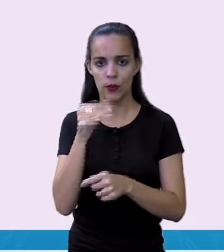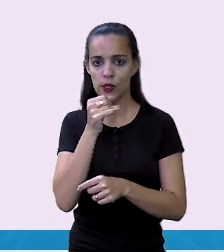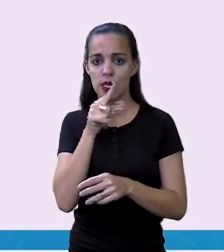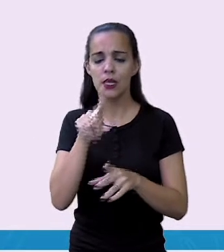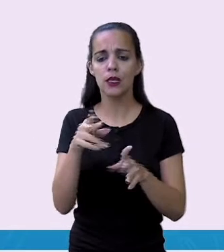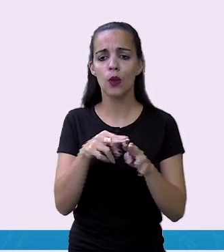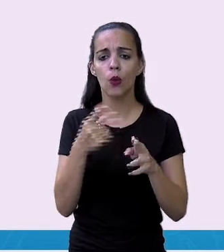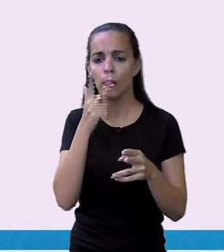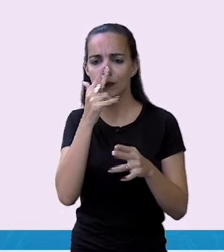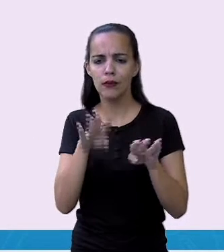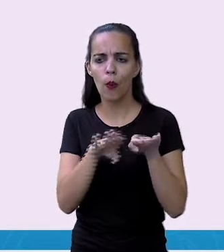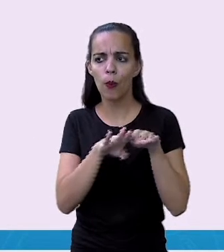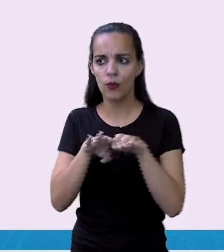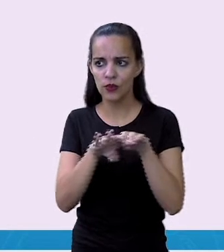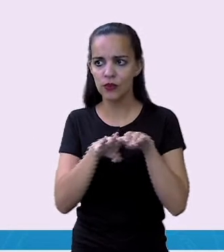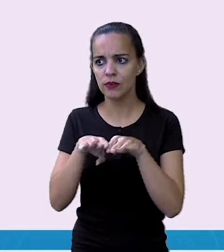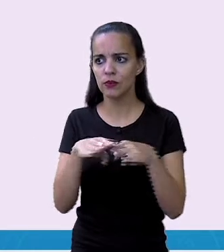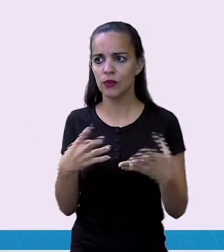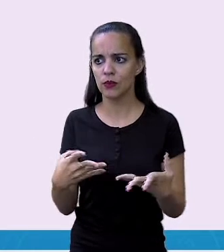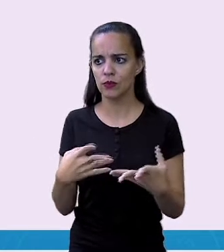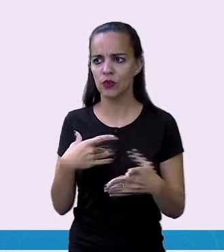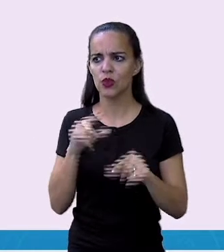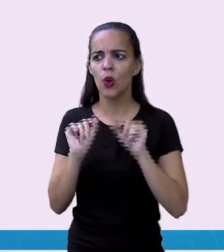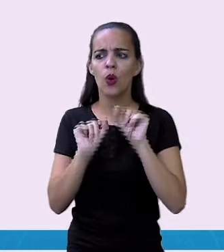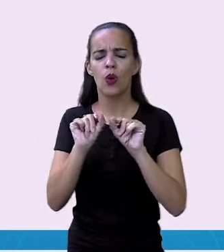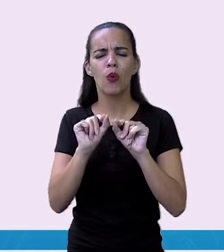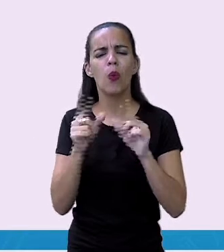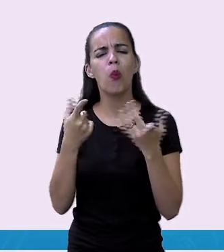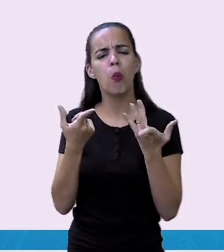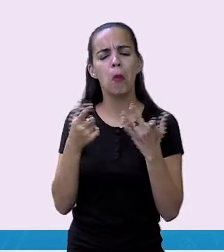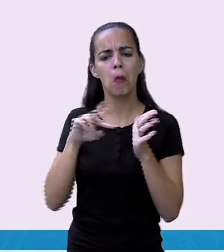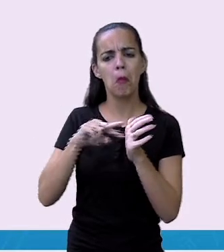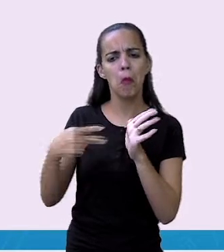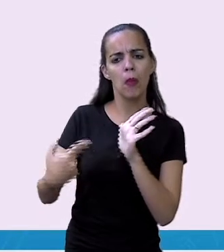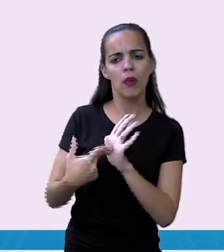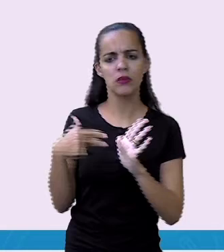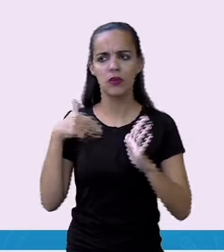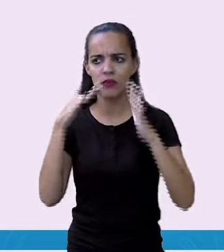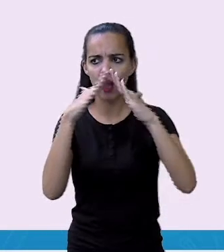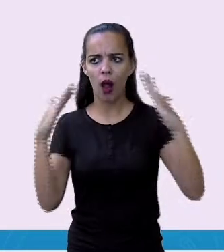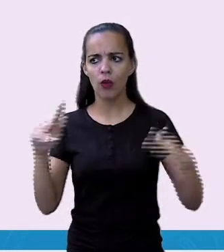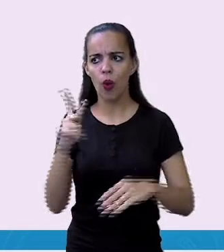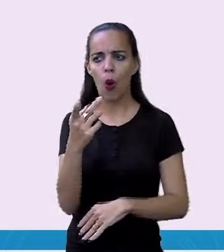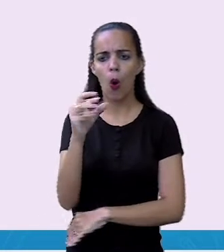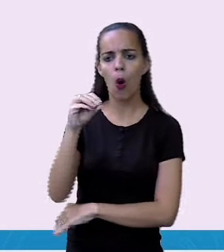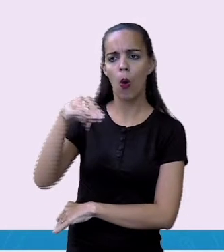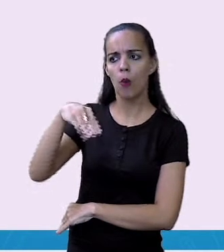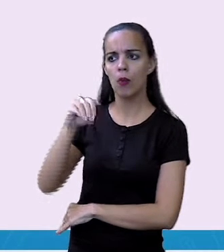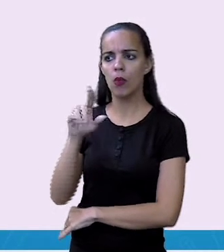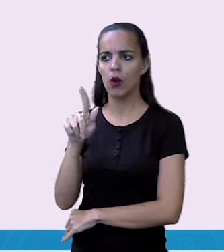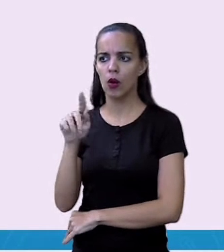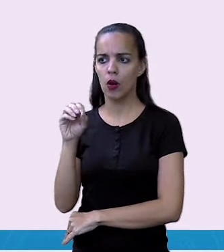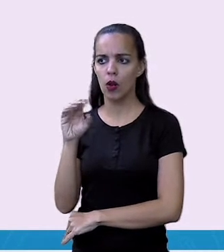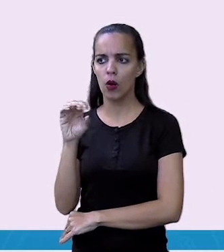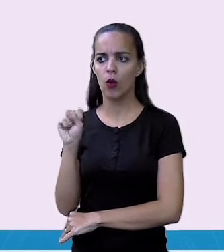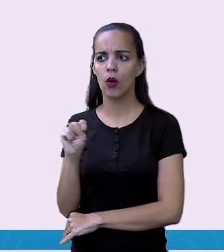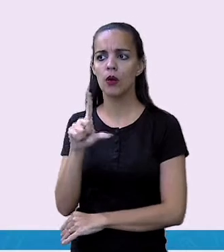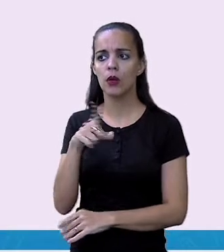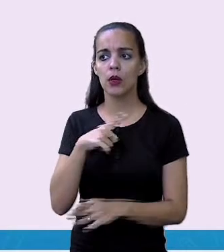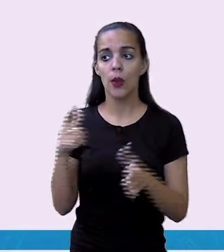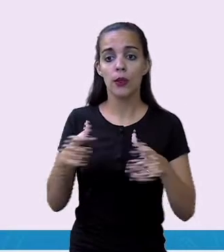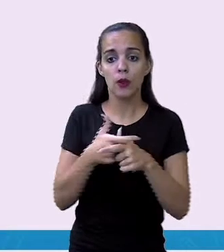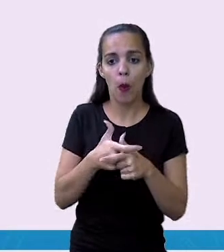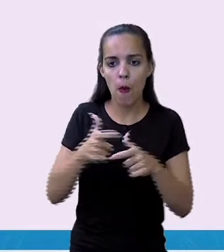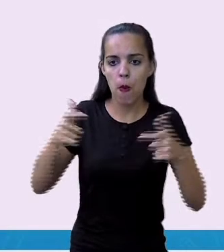homólogos. O que são lados homólogos? São lados proporcionais